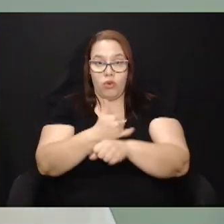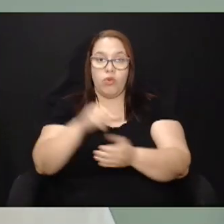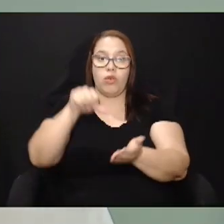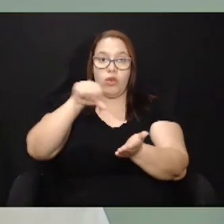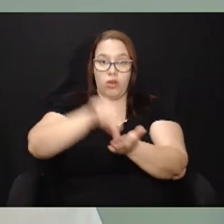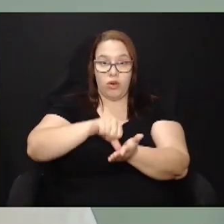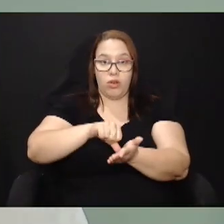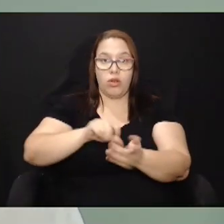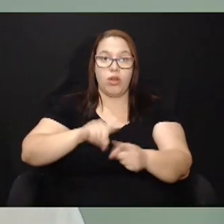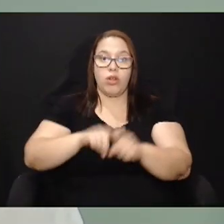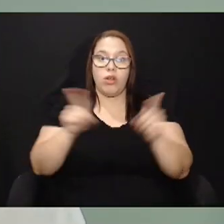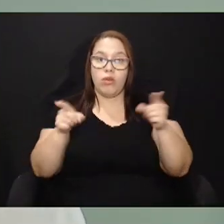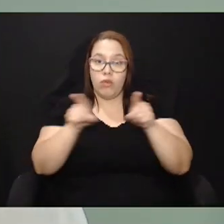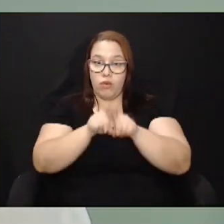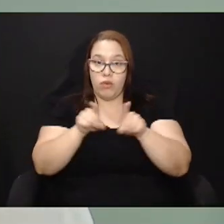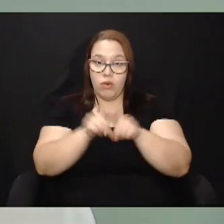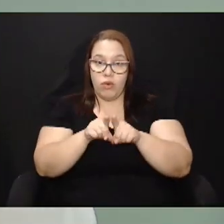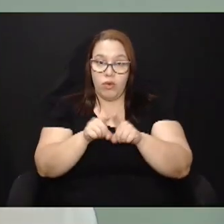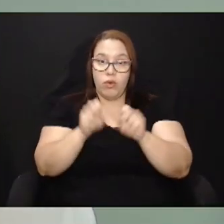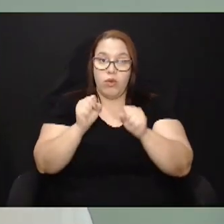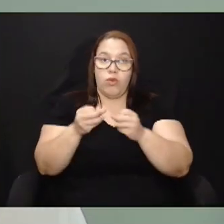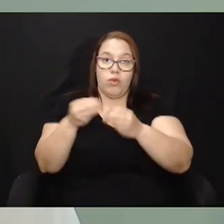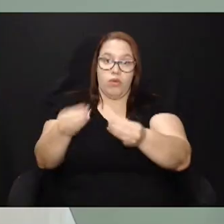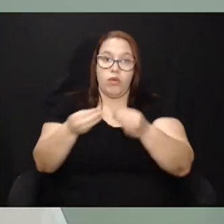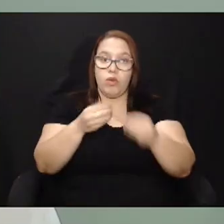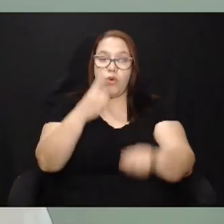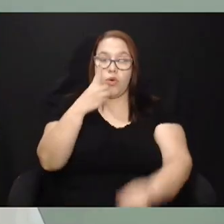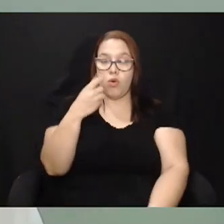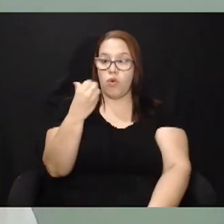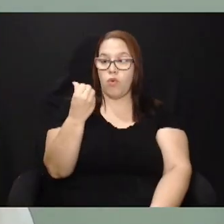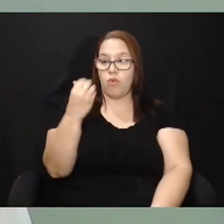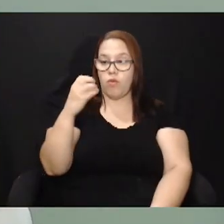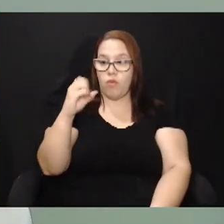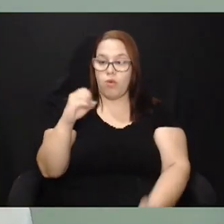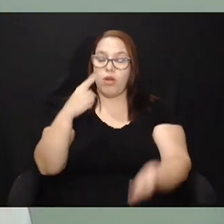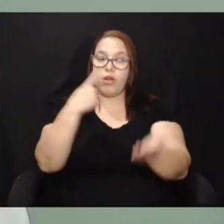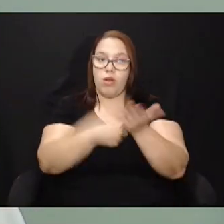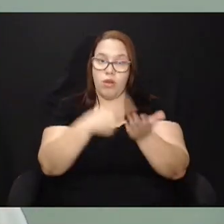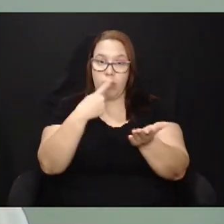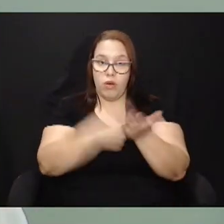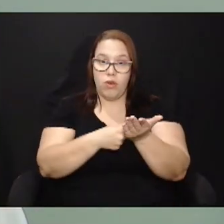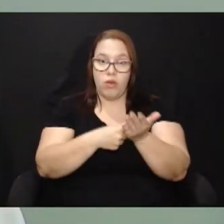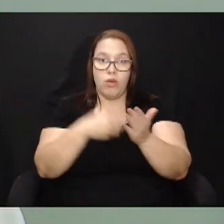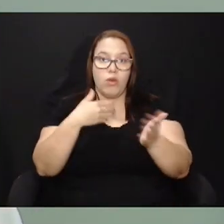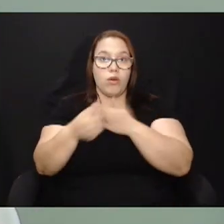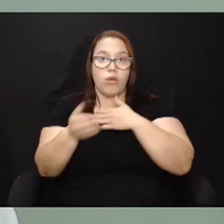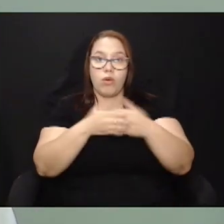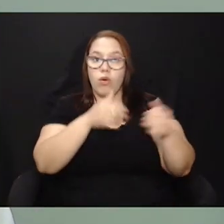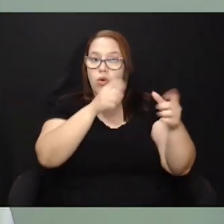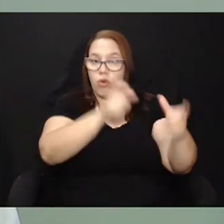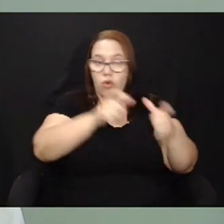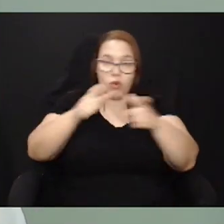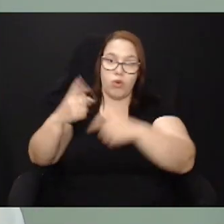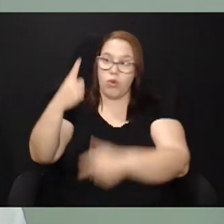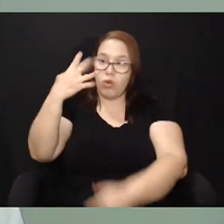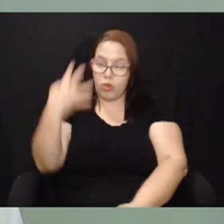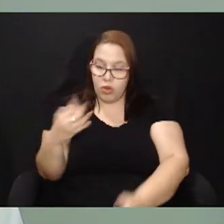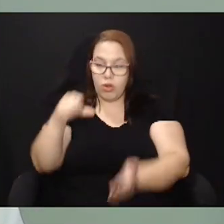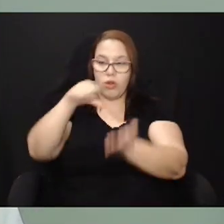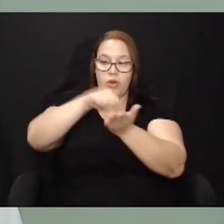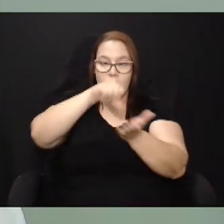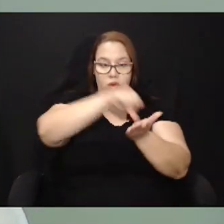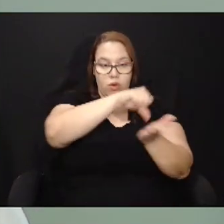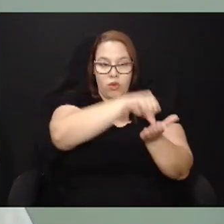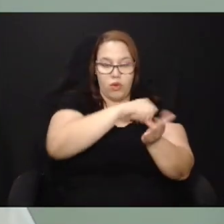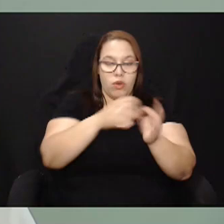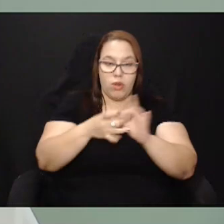mas também nós oferecemos o 160 para o agendamento em qualquer uma dessas 14 unidades que estão